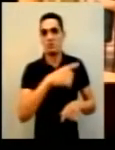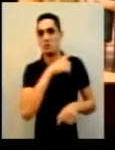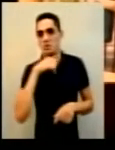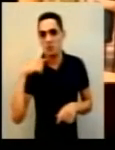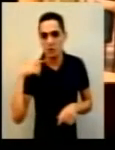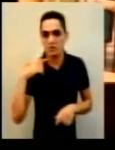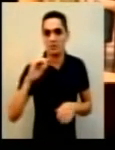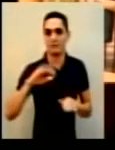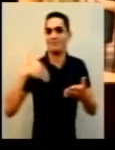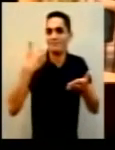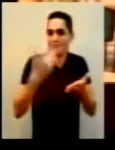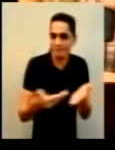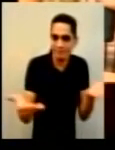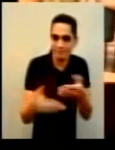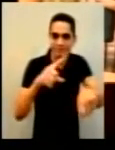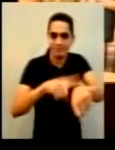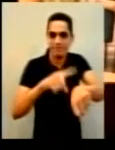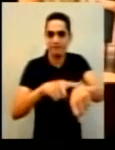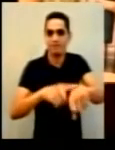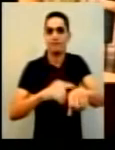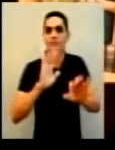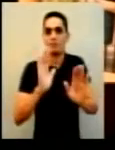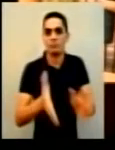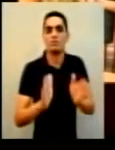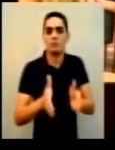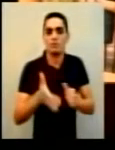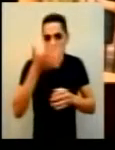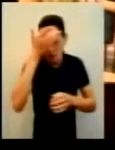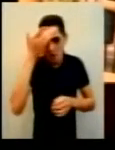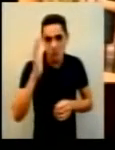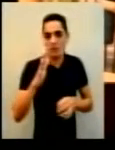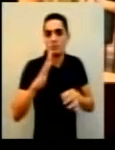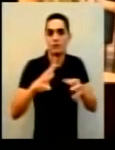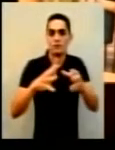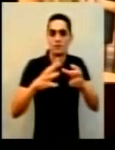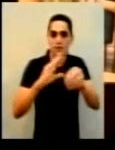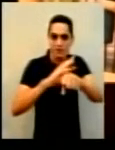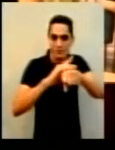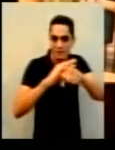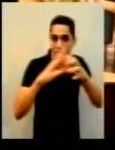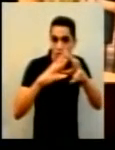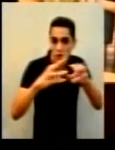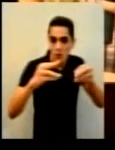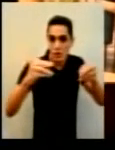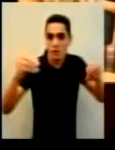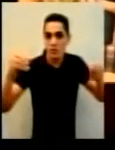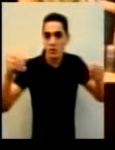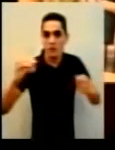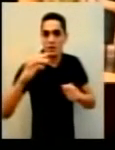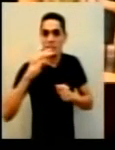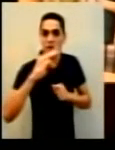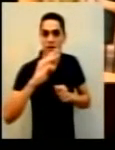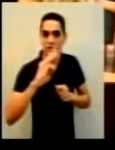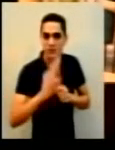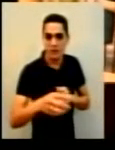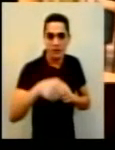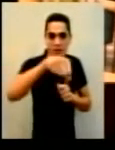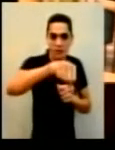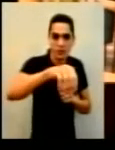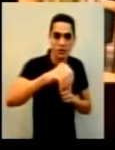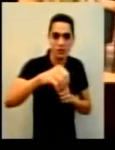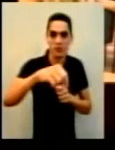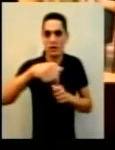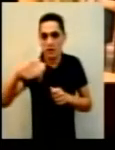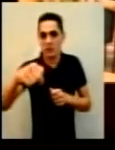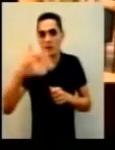E felizmente, né, evoluíram para cura. Foram 3.907 pessoas. Profissionais de saúde